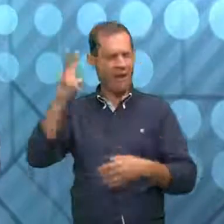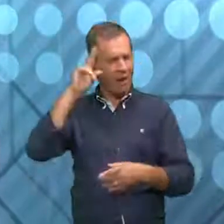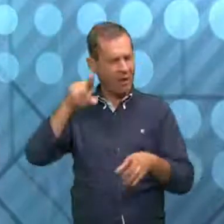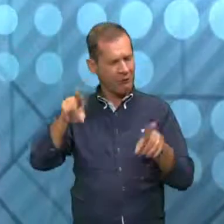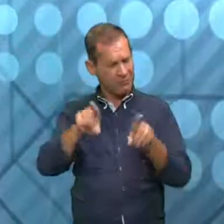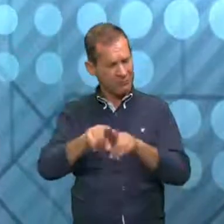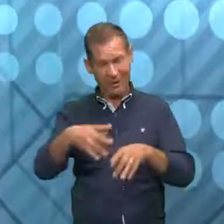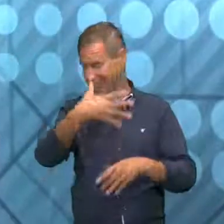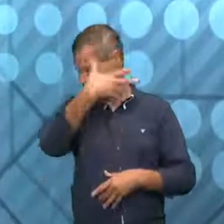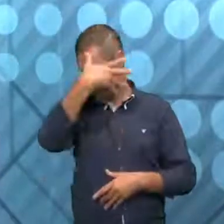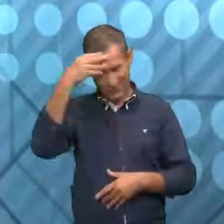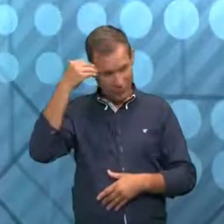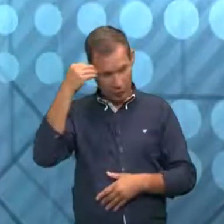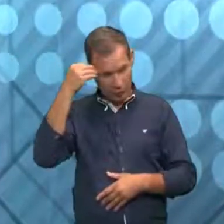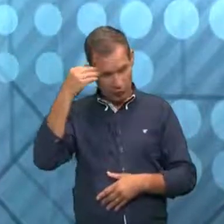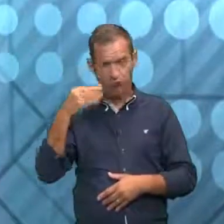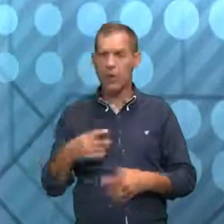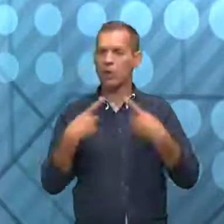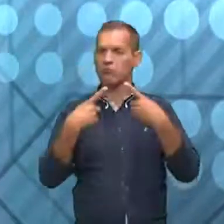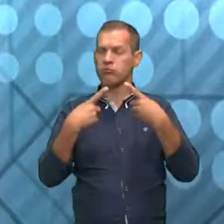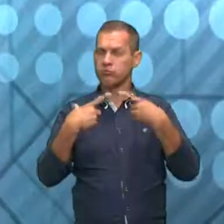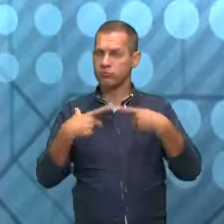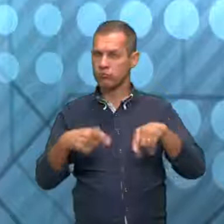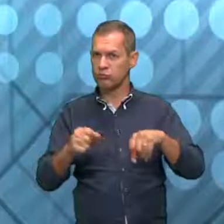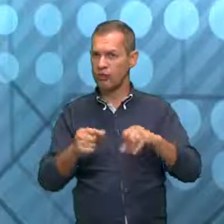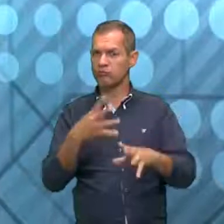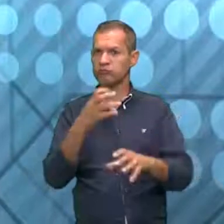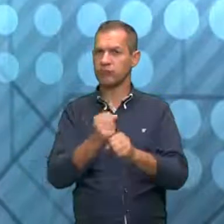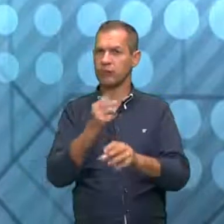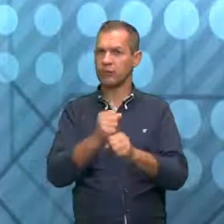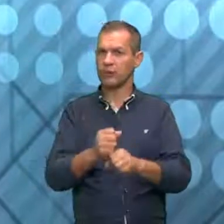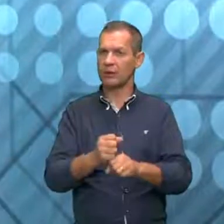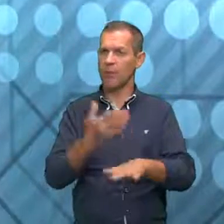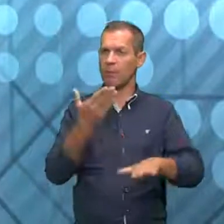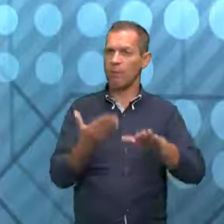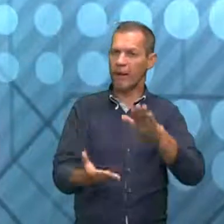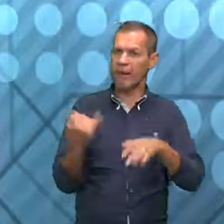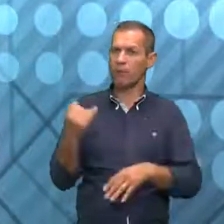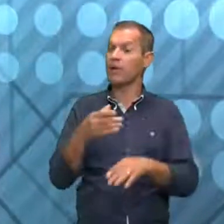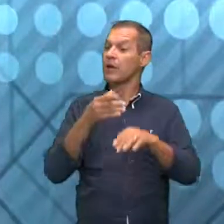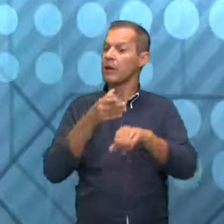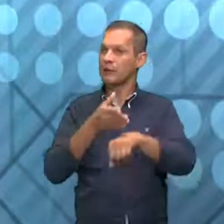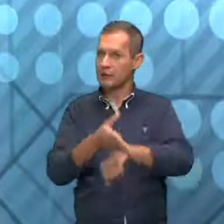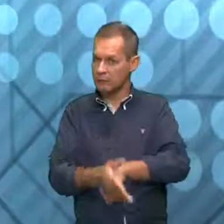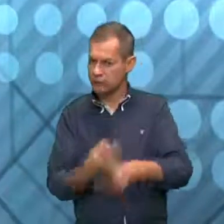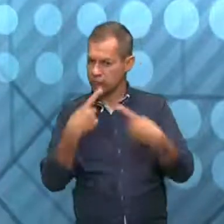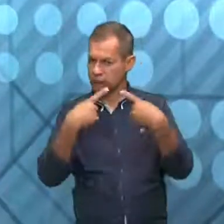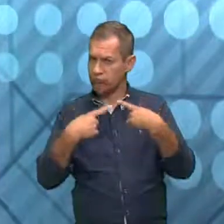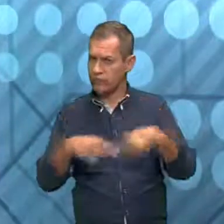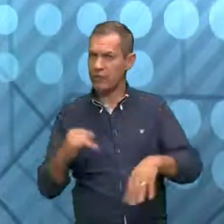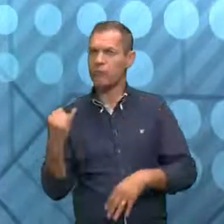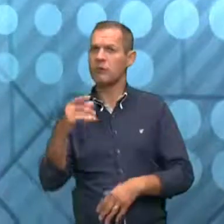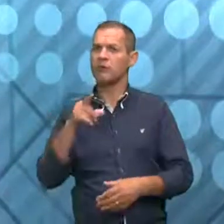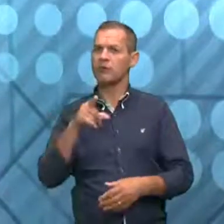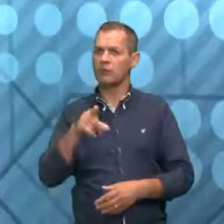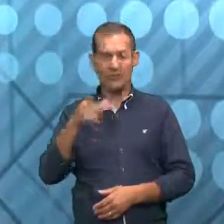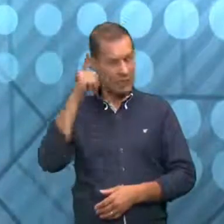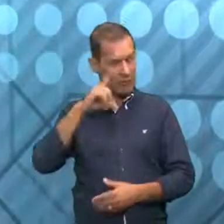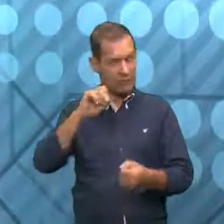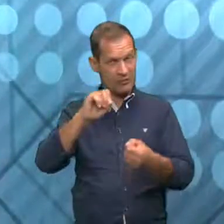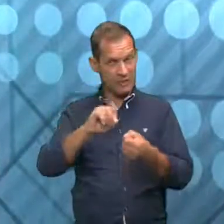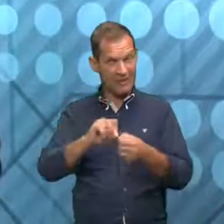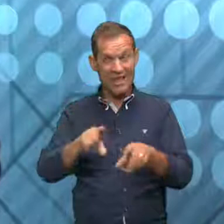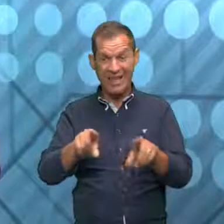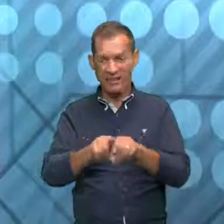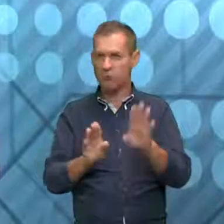também, não se esqueça do desafio nota máxima, vale a pena você entrar e fazer, é muito importante para você. Vai que você consegue fazer